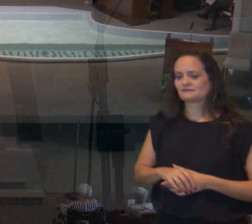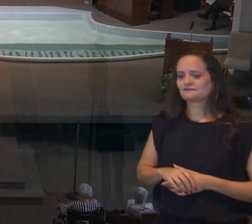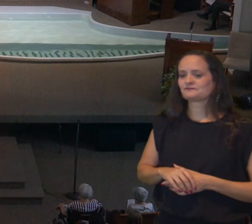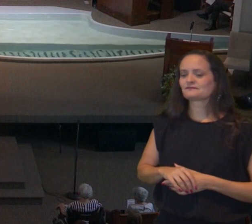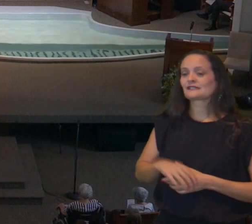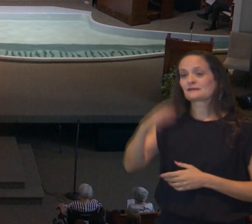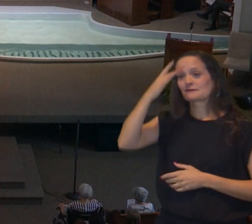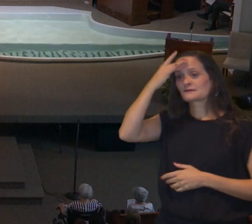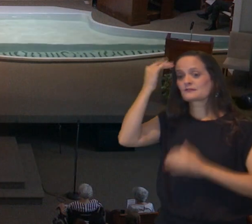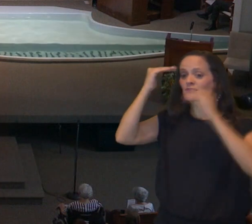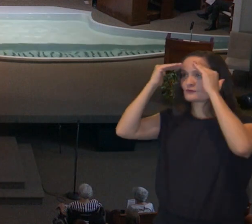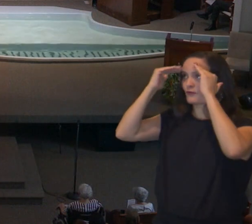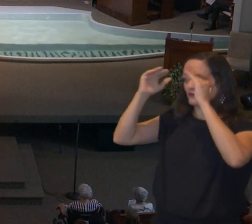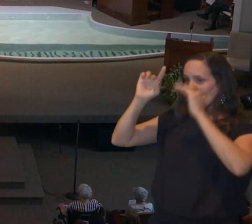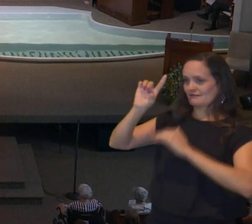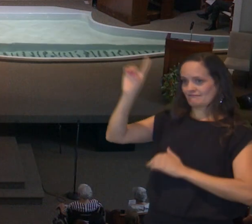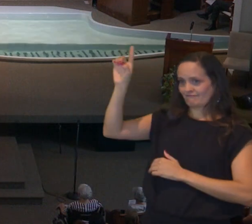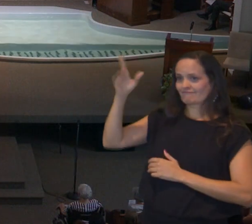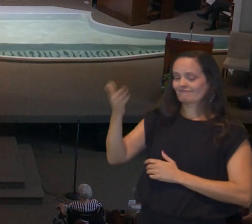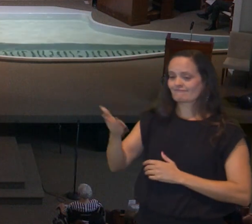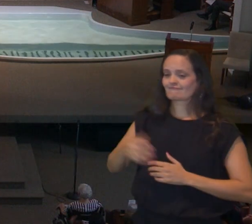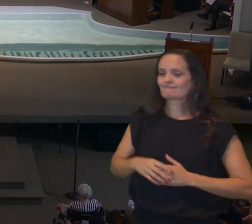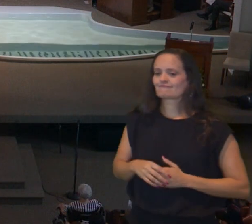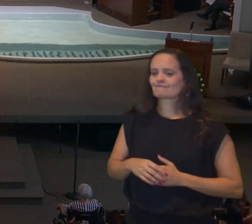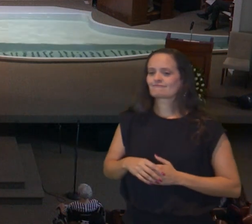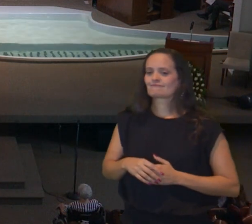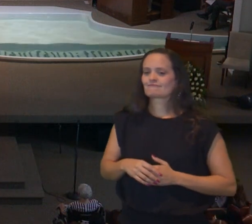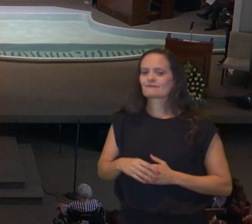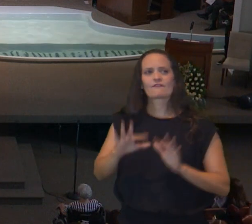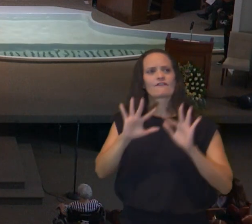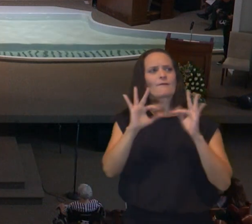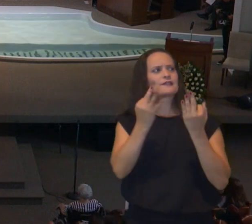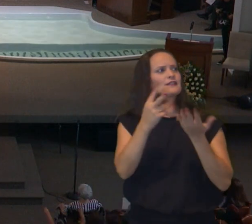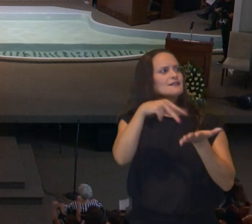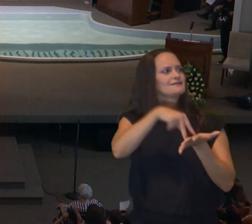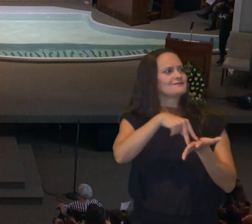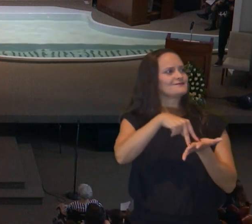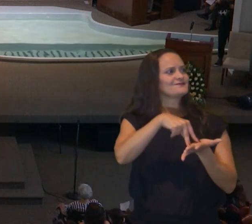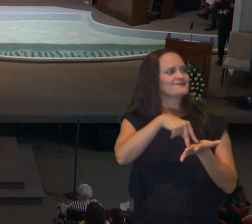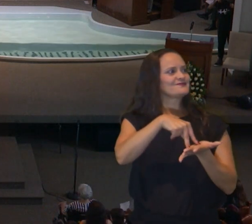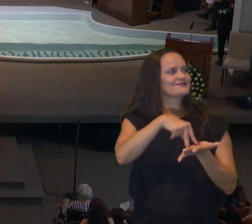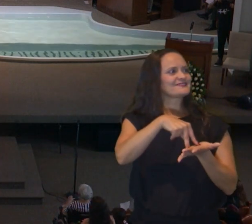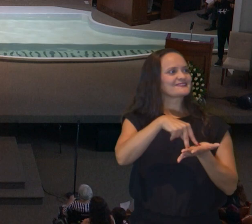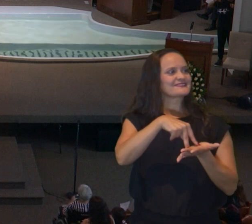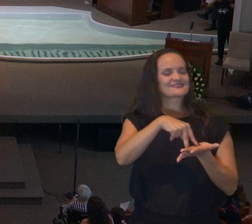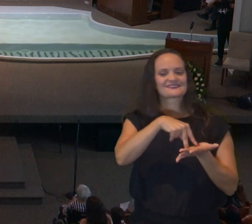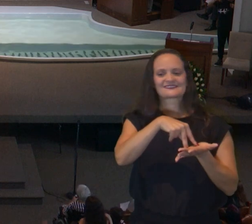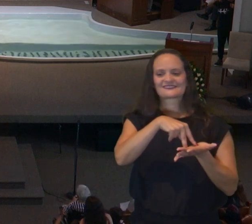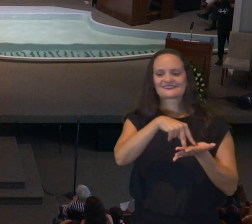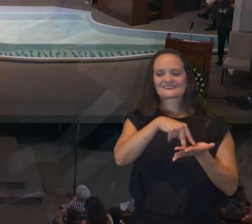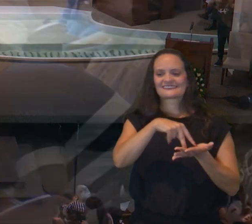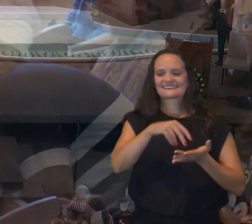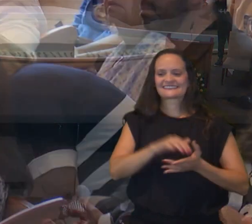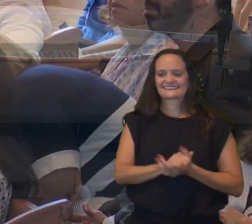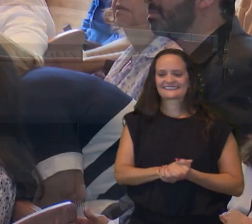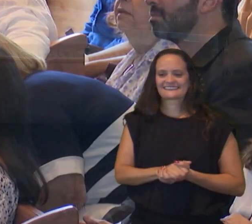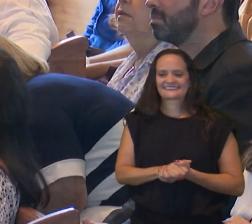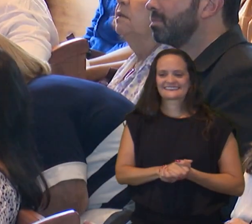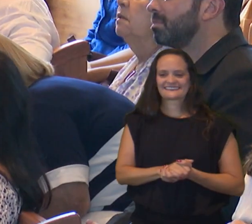recebiam a ordem de batizar. Por favor, a família do Renato, fique de pé. Temos aqui a esposa, os filhos.